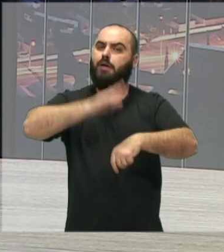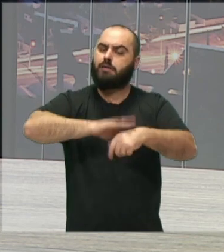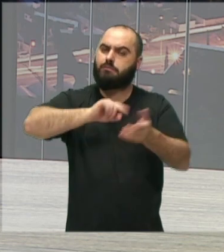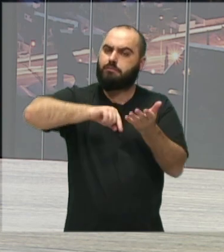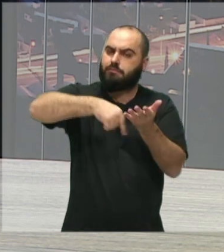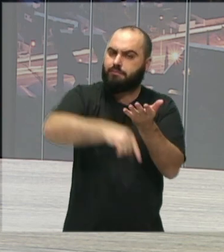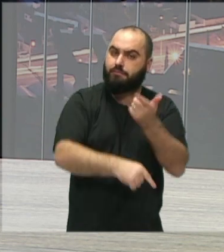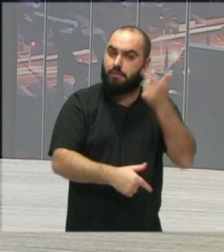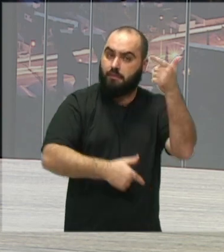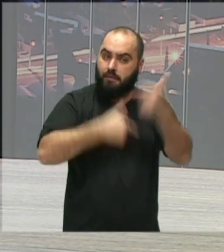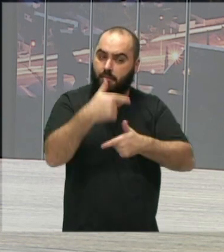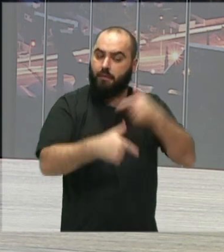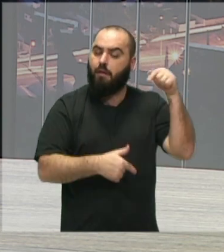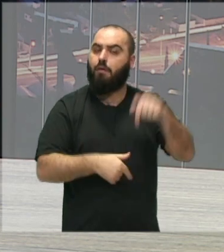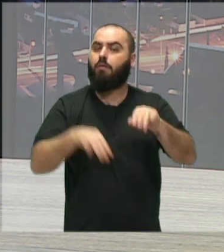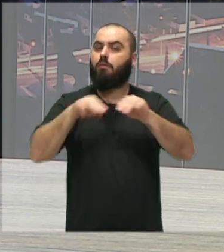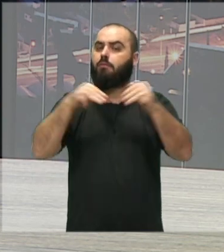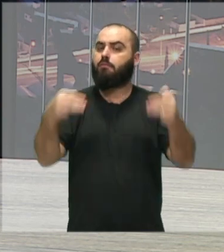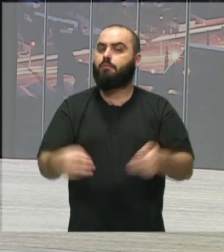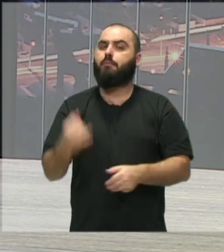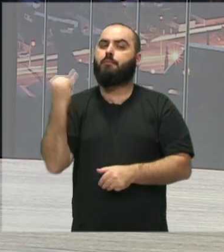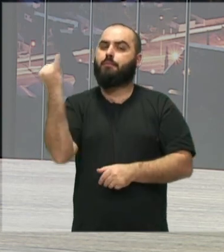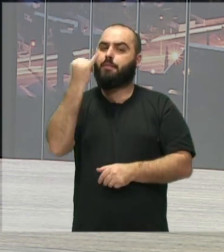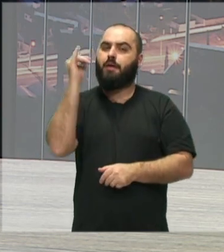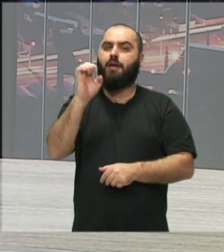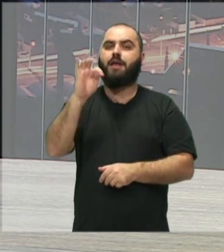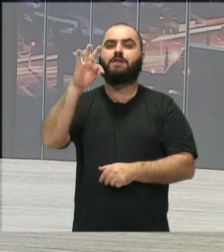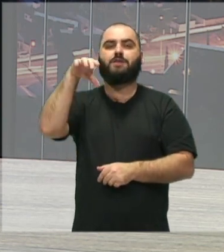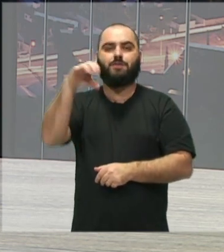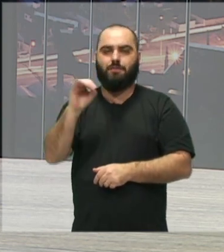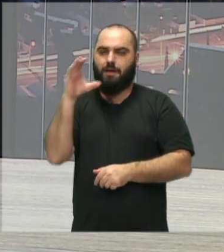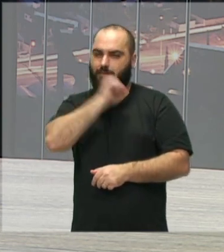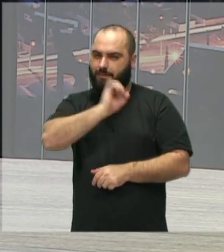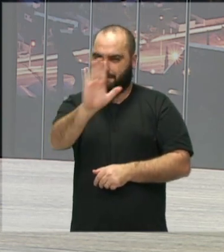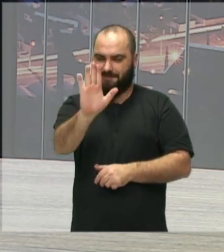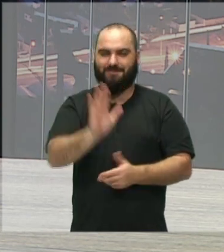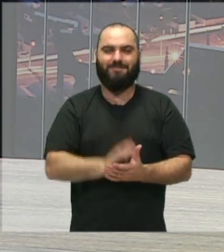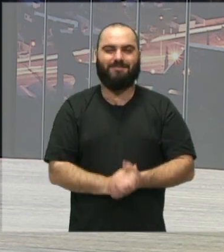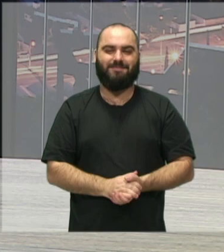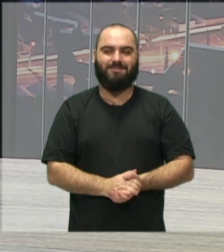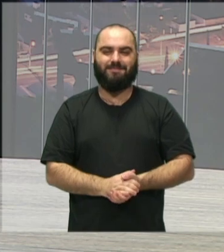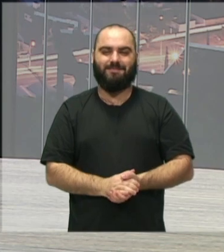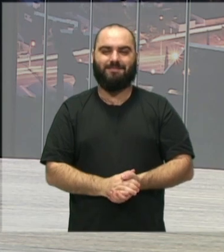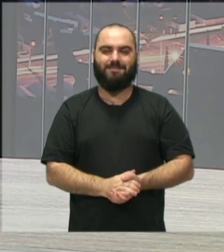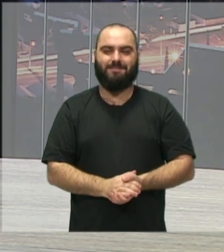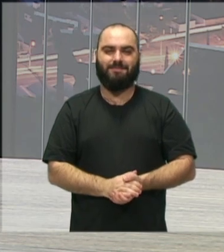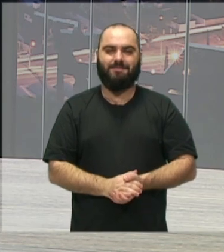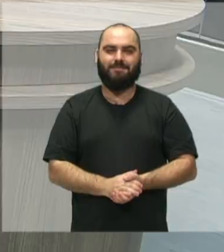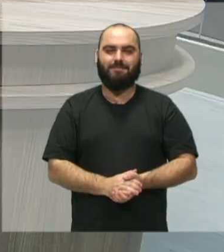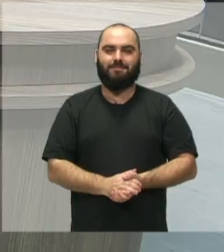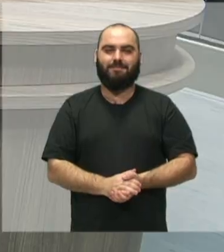das atividades desse museu tão importante que é o Etnoarqueológico. É só um minuto, a gente já volta.